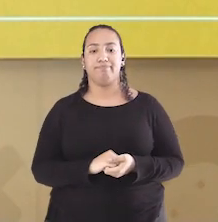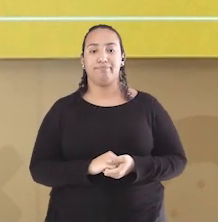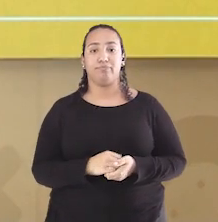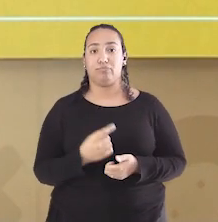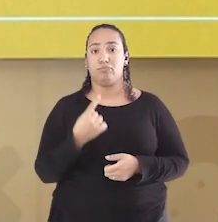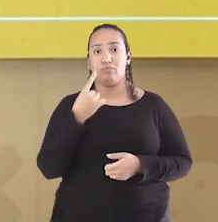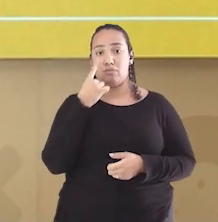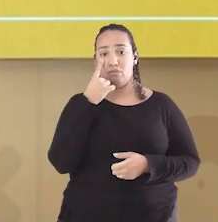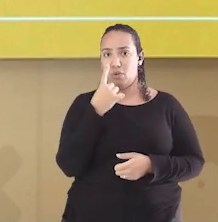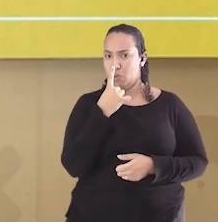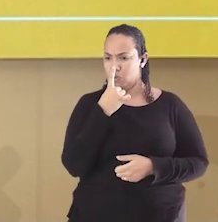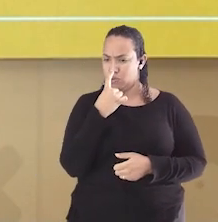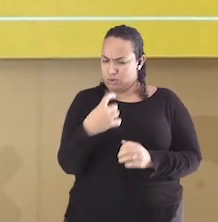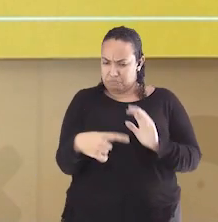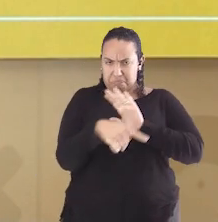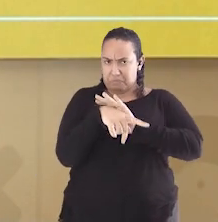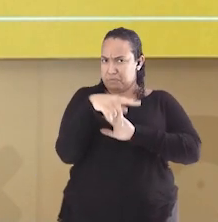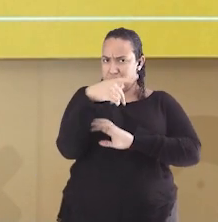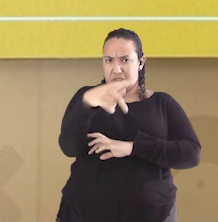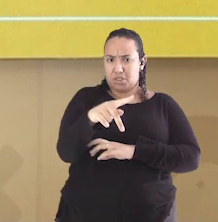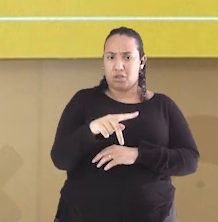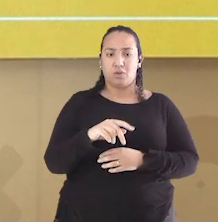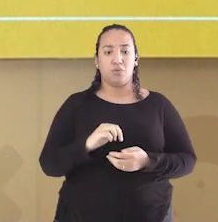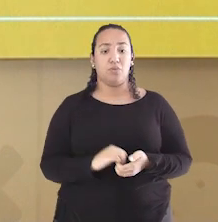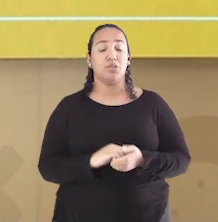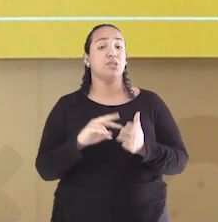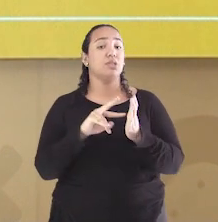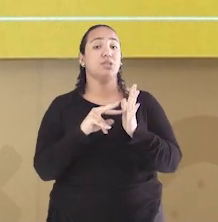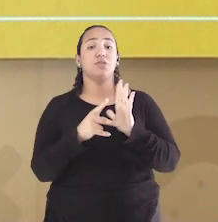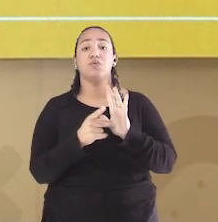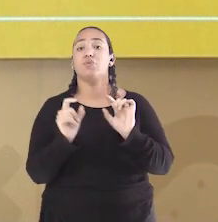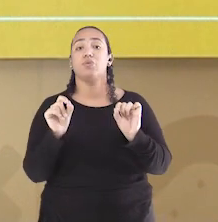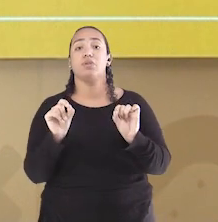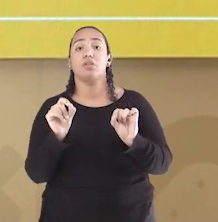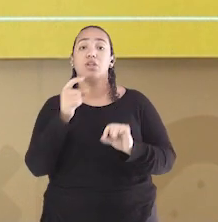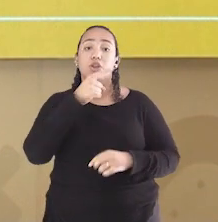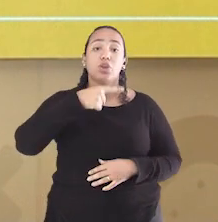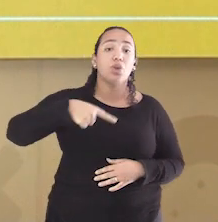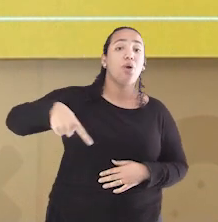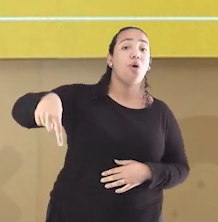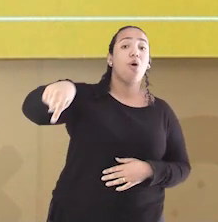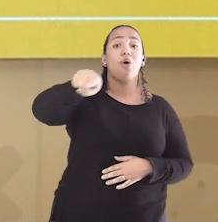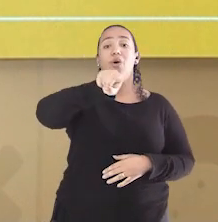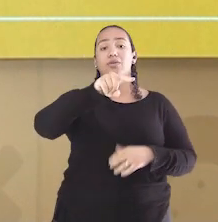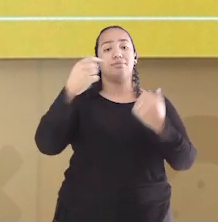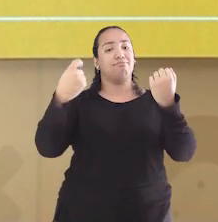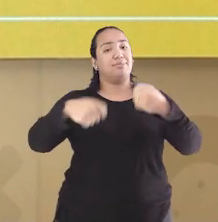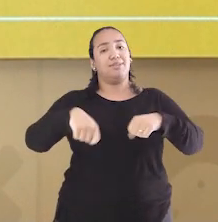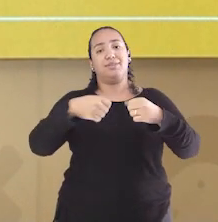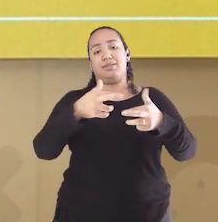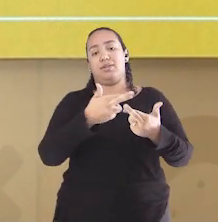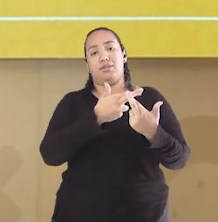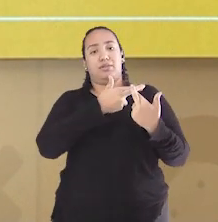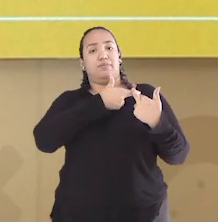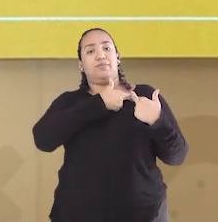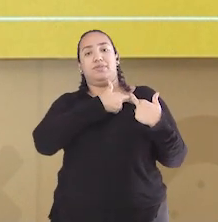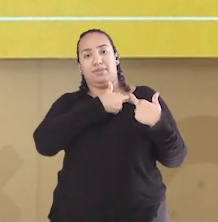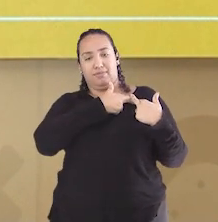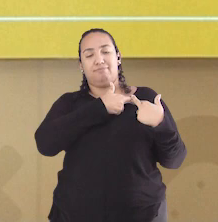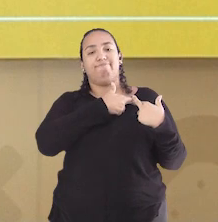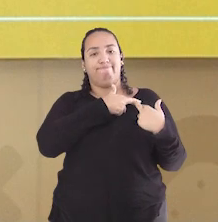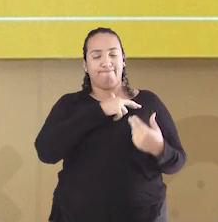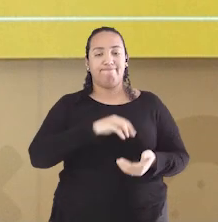Ao dizer que o lixo é seu, quer dizer que todos nós temos responsabilidade com ele, o lixo